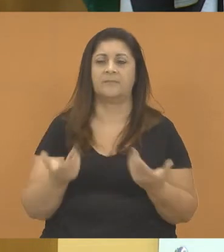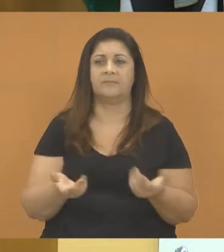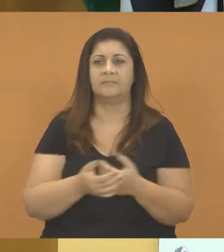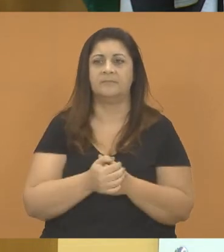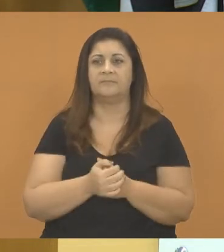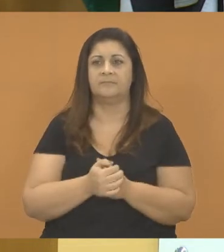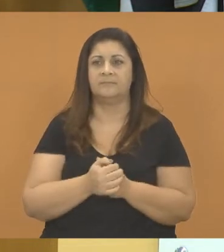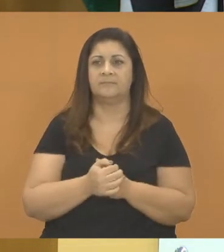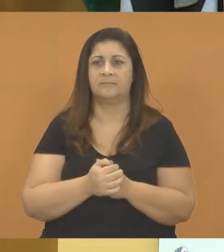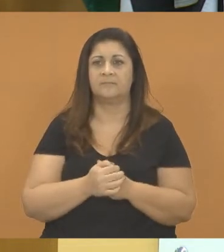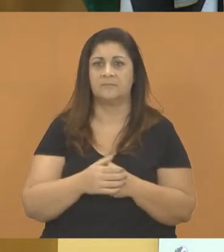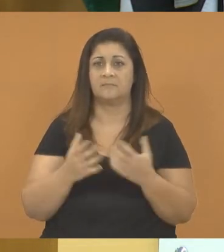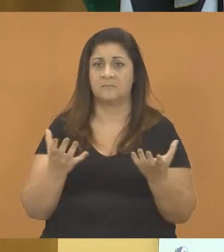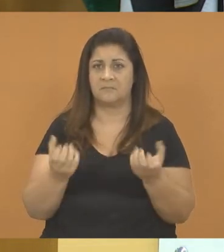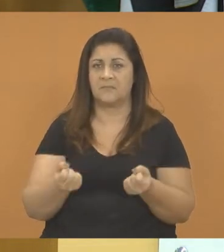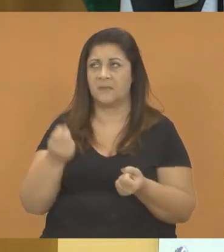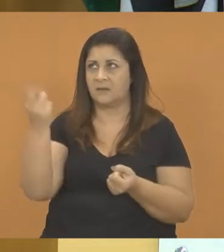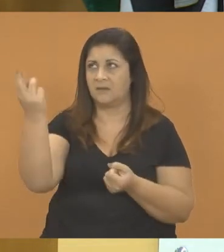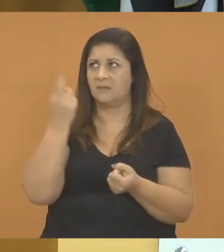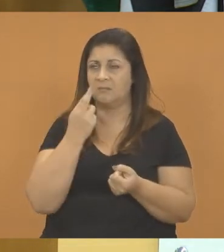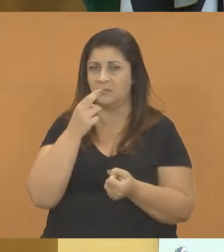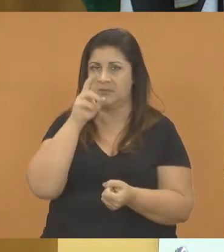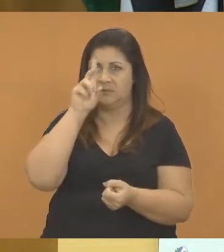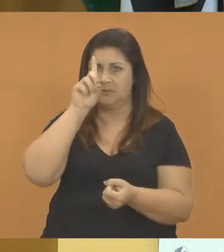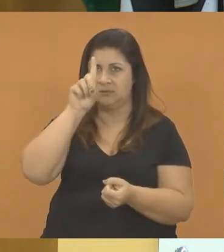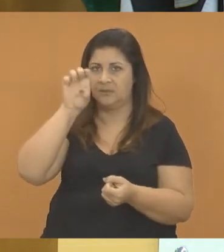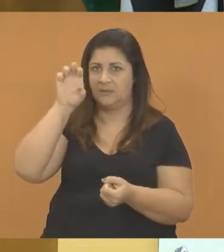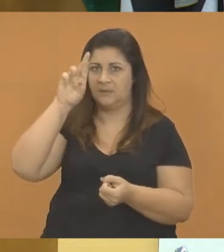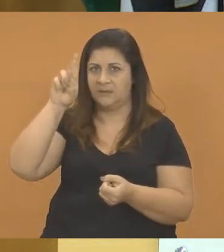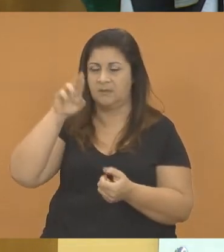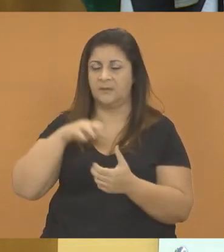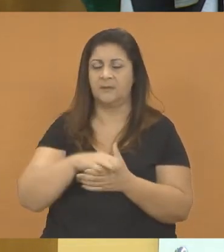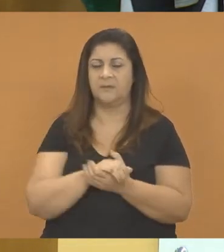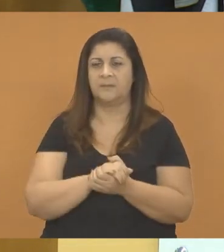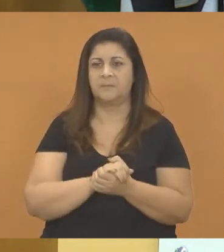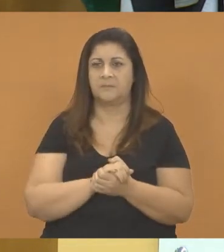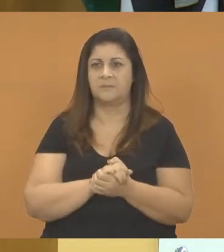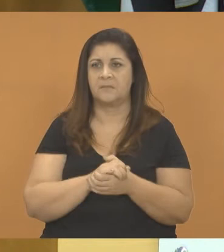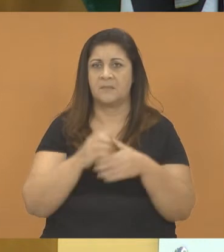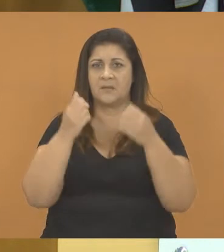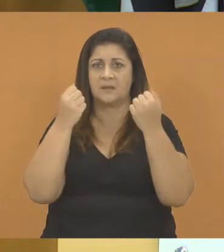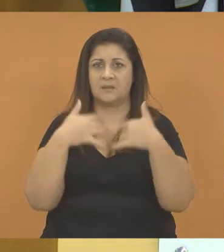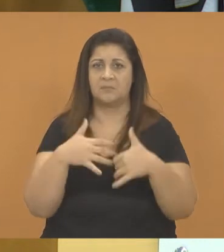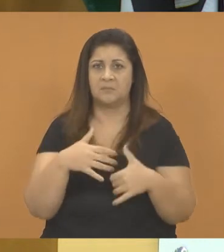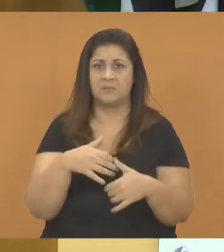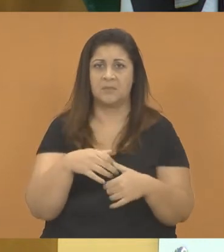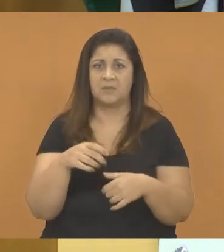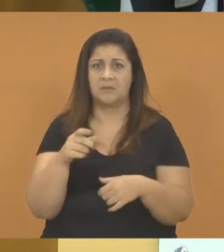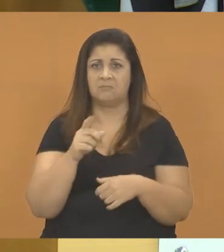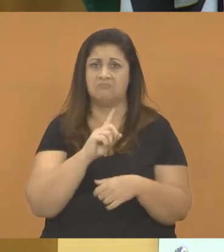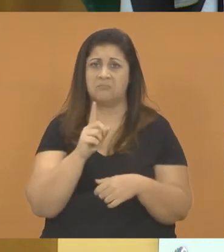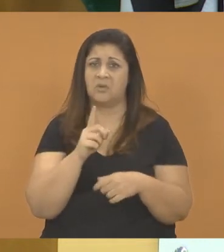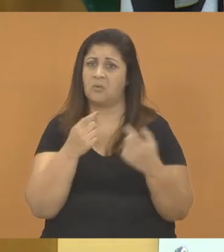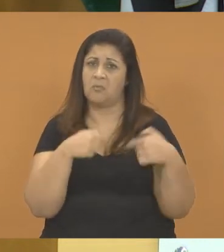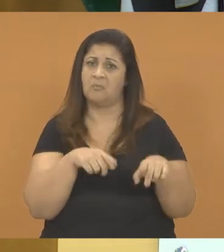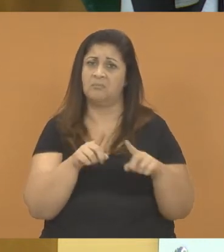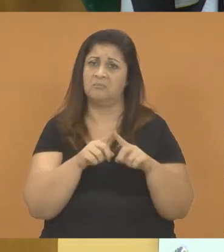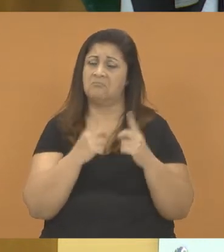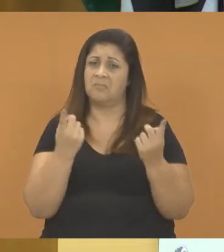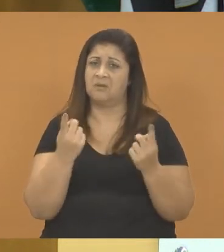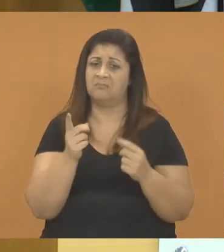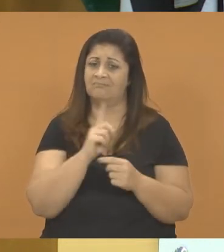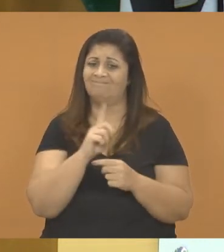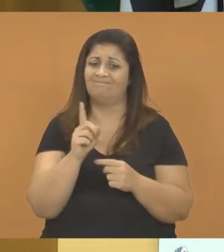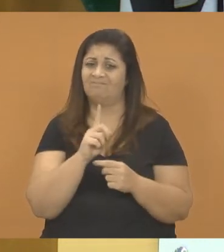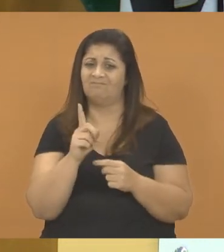recebemos uma resposta do dr no dia 28 de março dizendo que não era contrário porém é não era